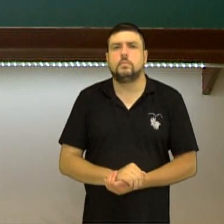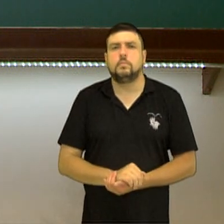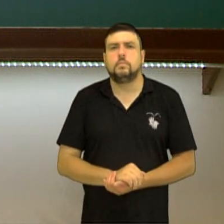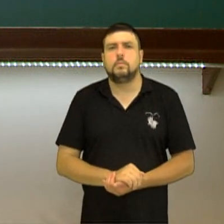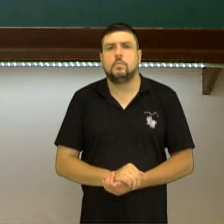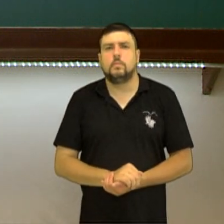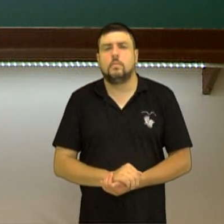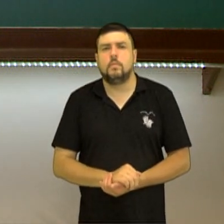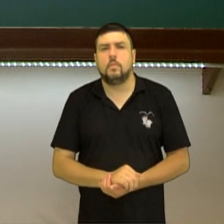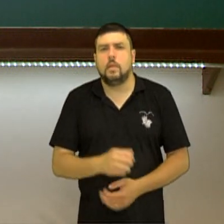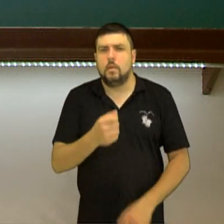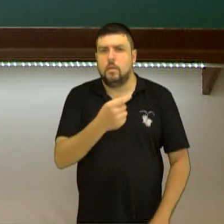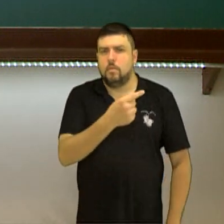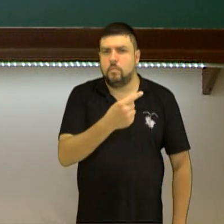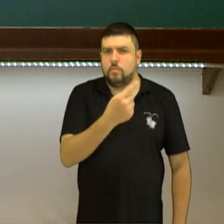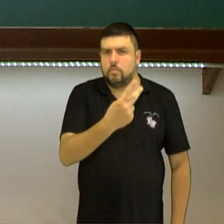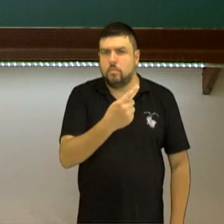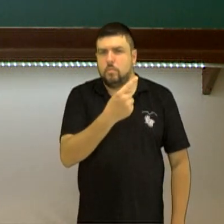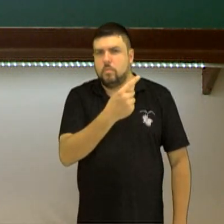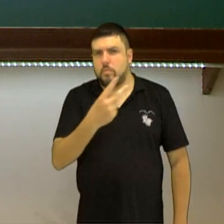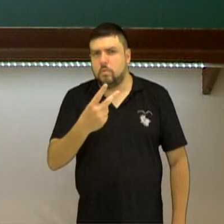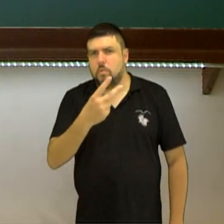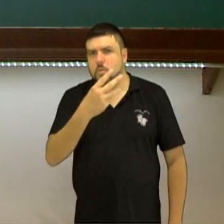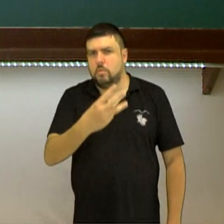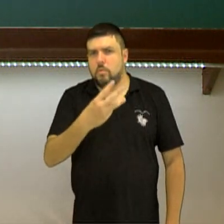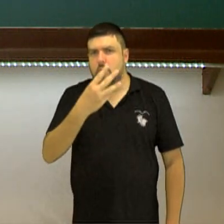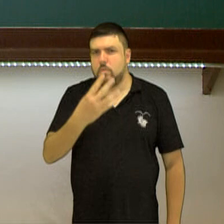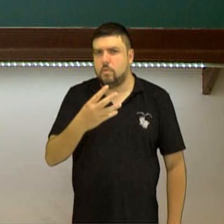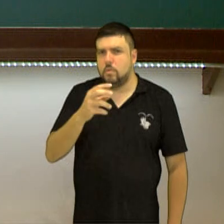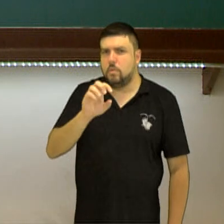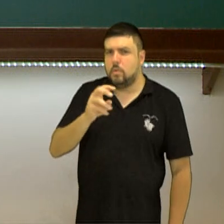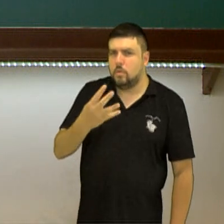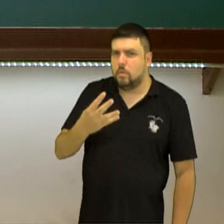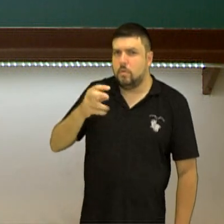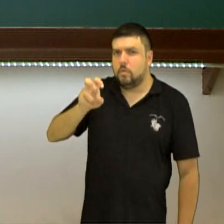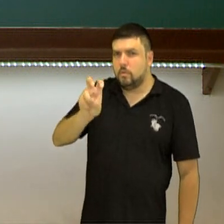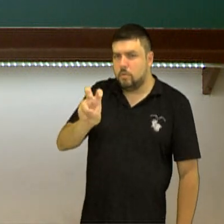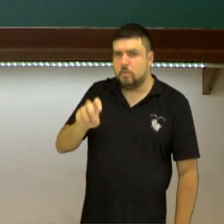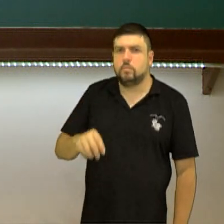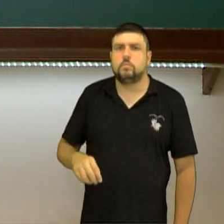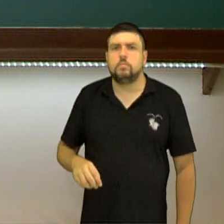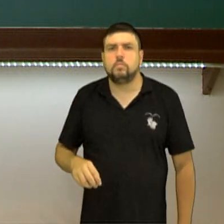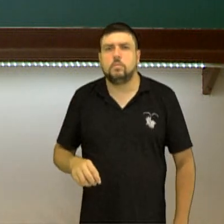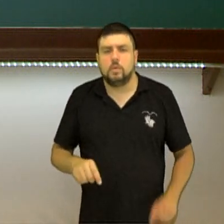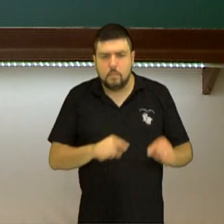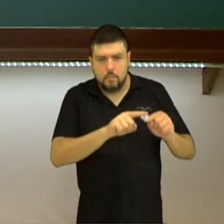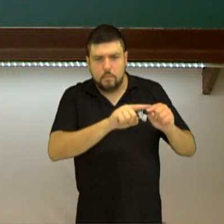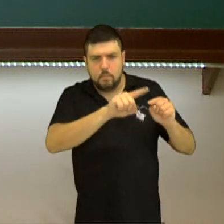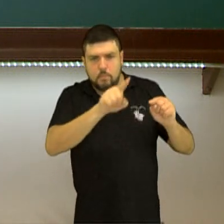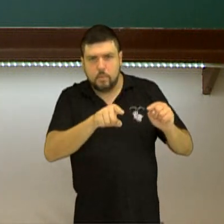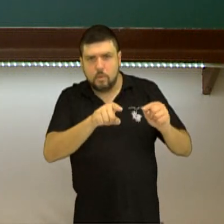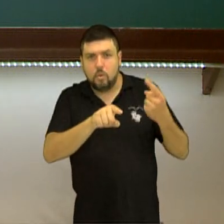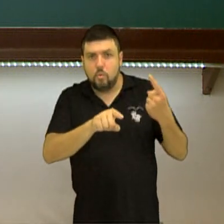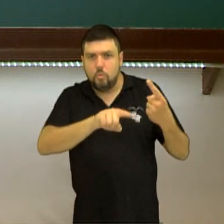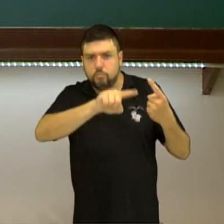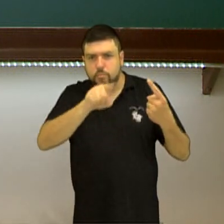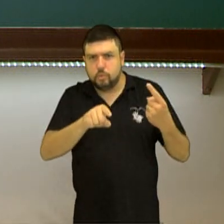5 casas. Então agora contamos os pulos e vamos para o próximo passo. Passo